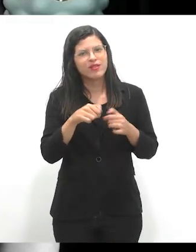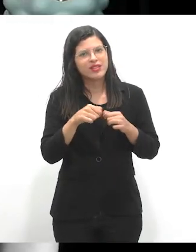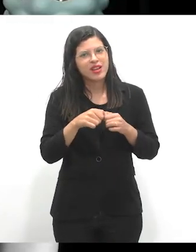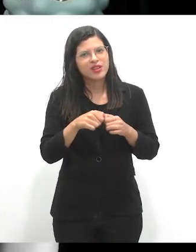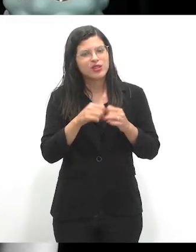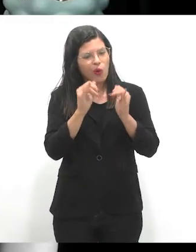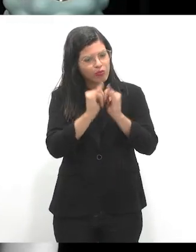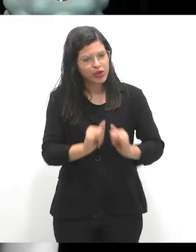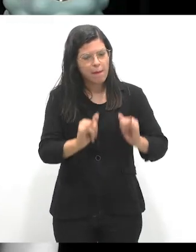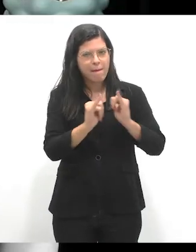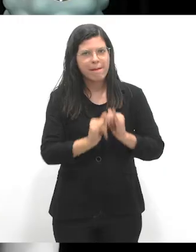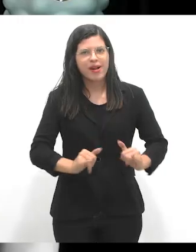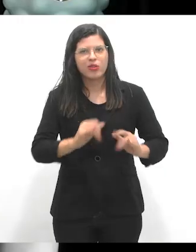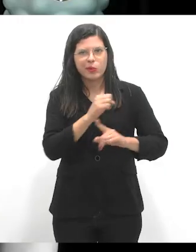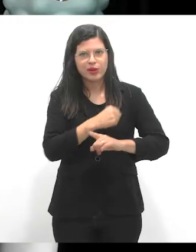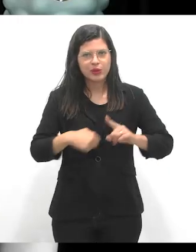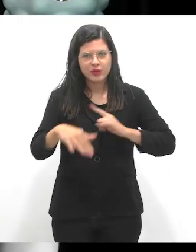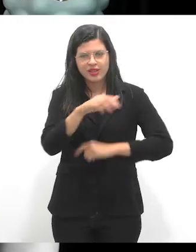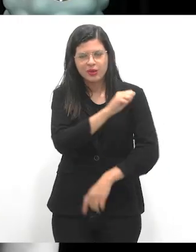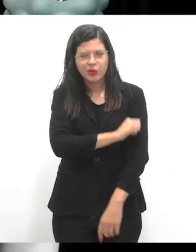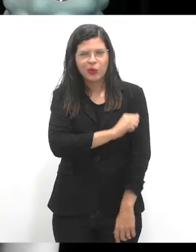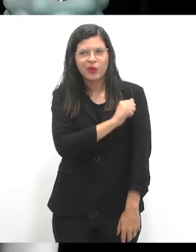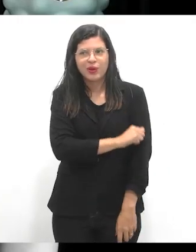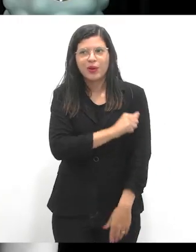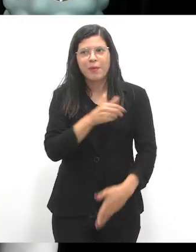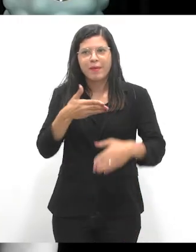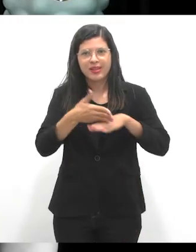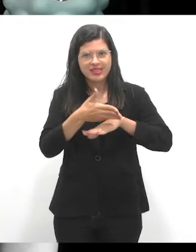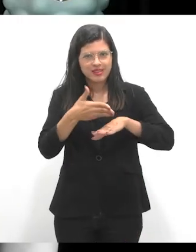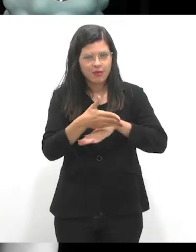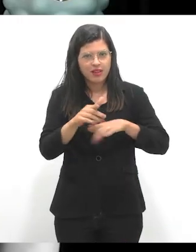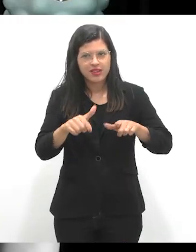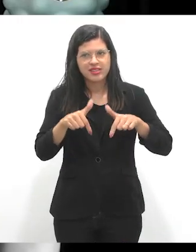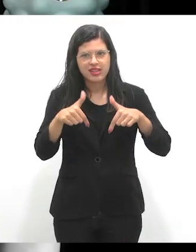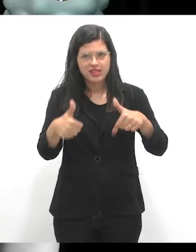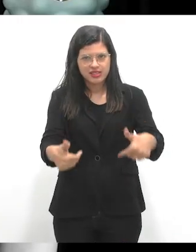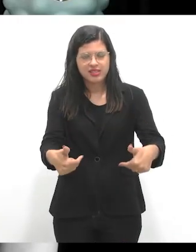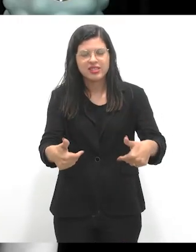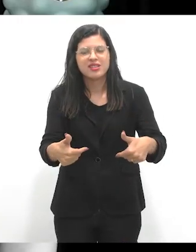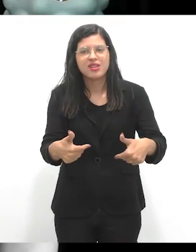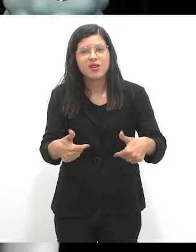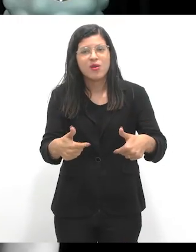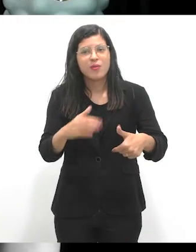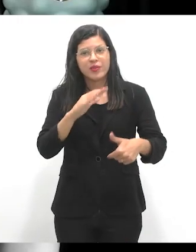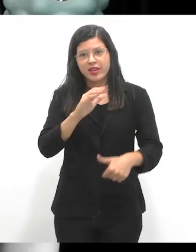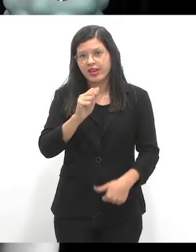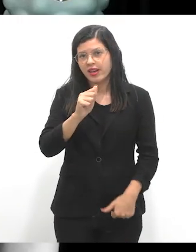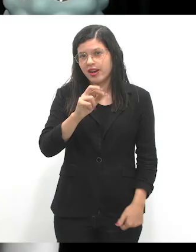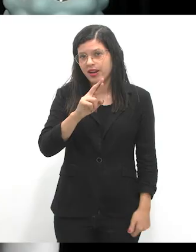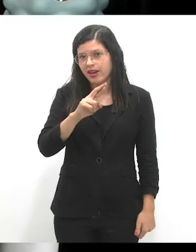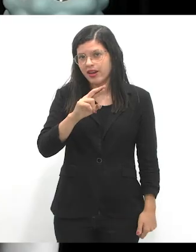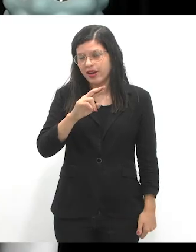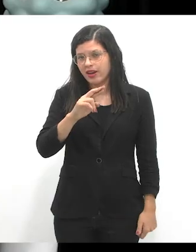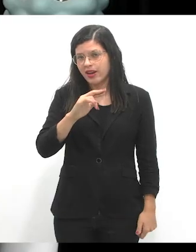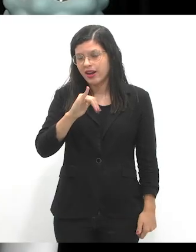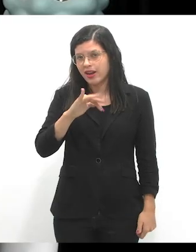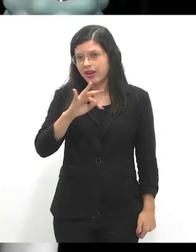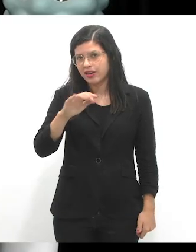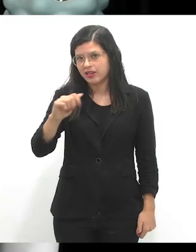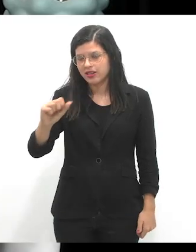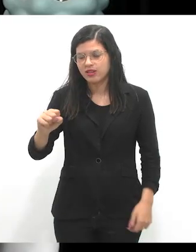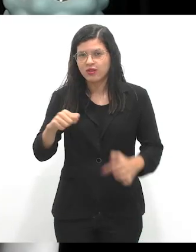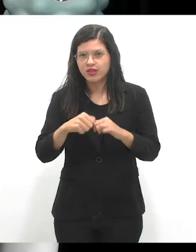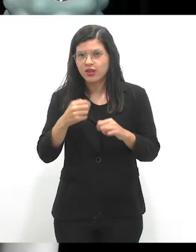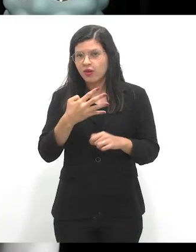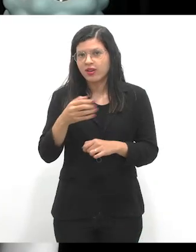queria que você deixasse aqui um chamado para a sociedade carioca e fluminense para poder participar dessa ação, dessa empreitada que a Caritas